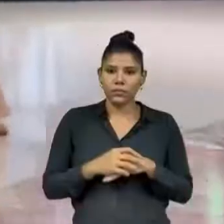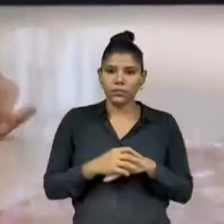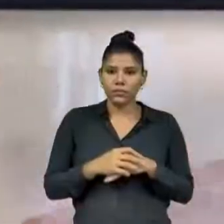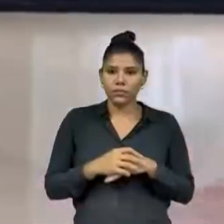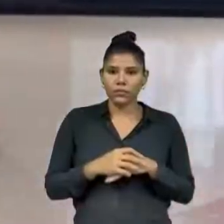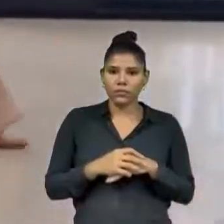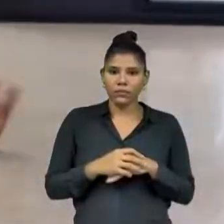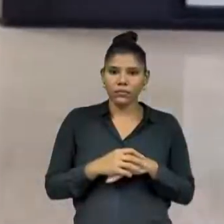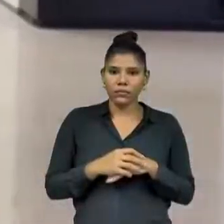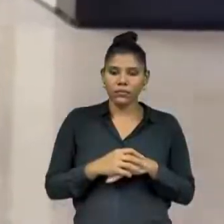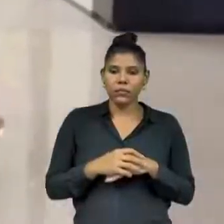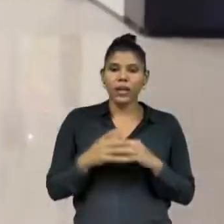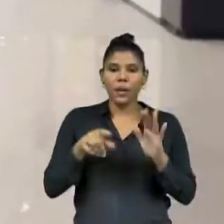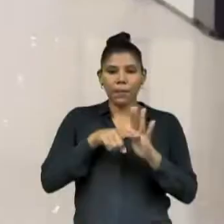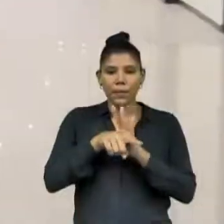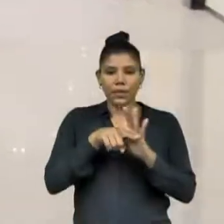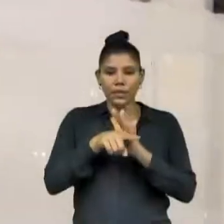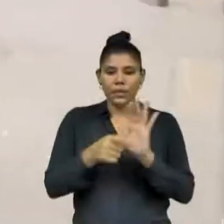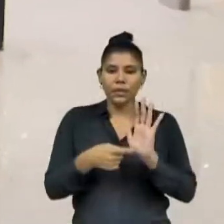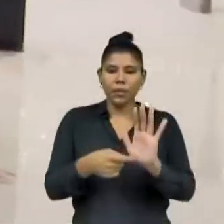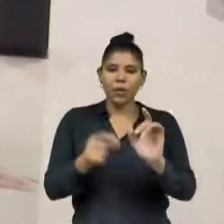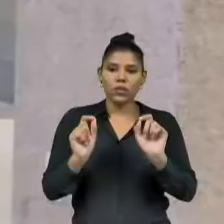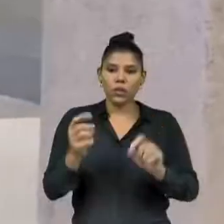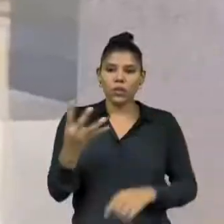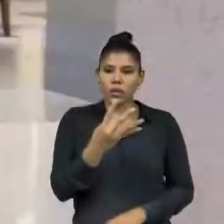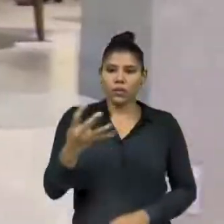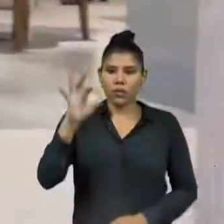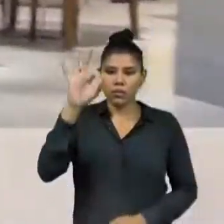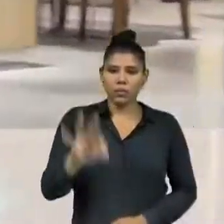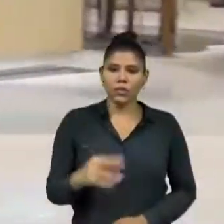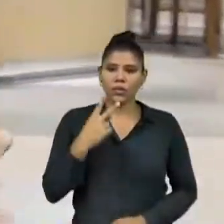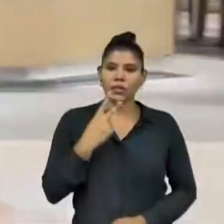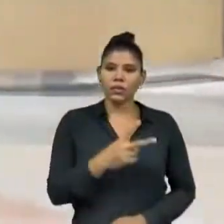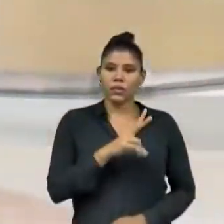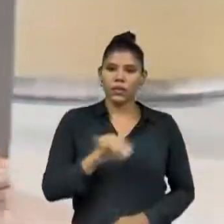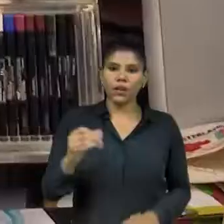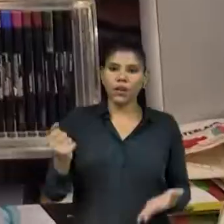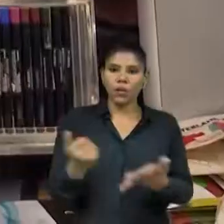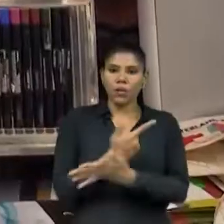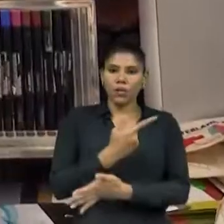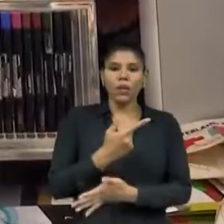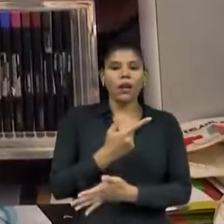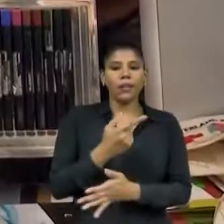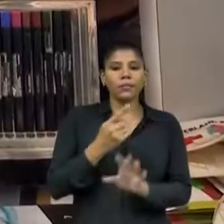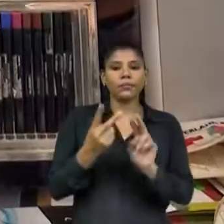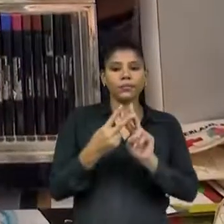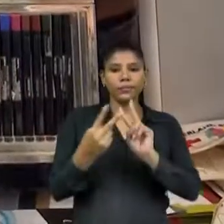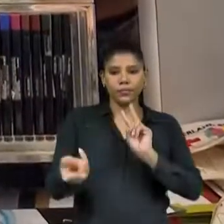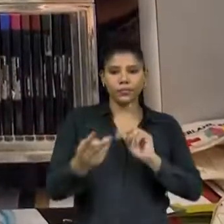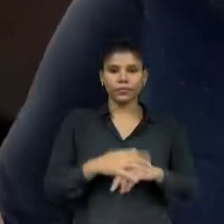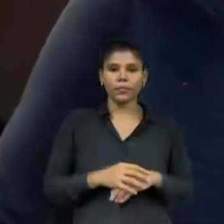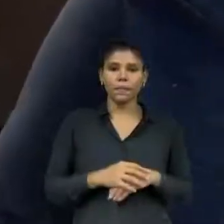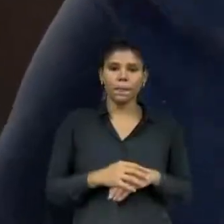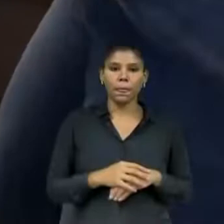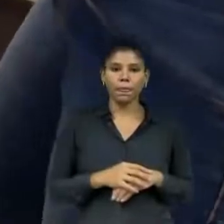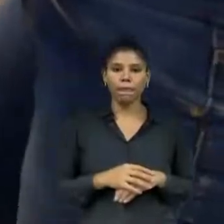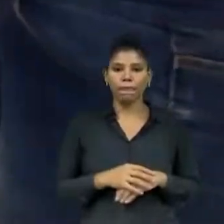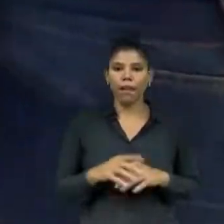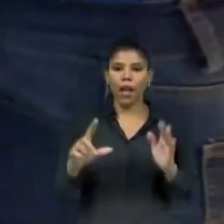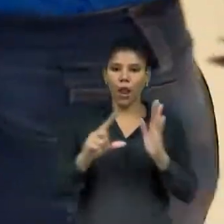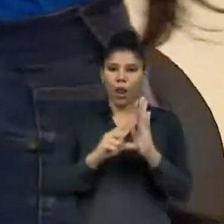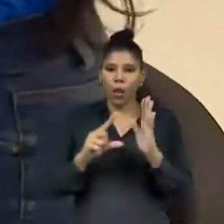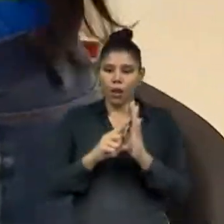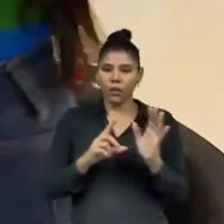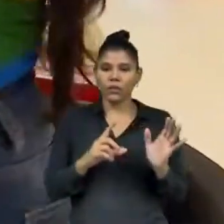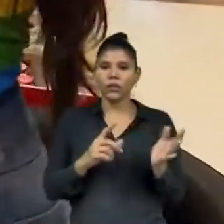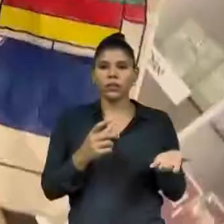CNDL, 44% dos entrevistados dizem que farão as compras online. Essa loja que vende perfumaria, 37%